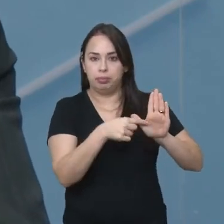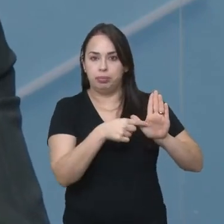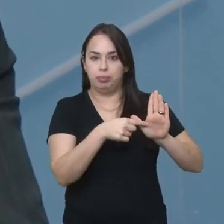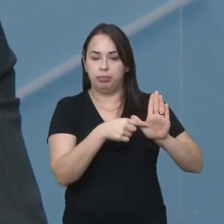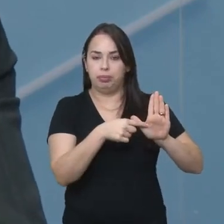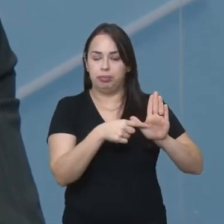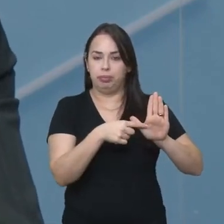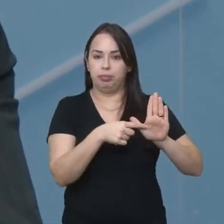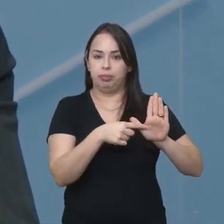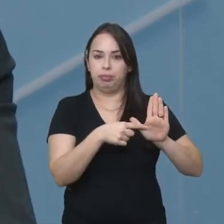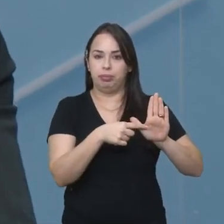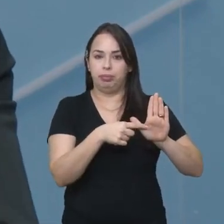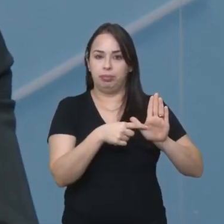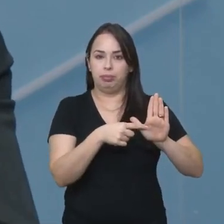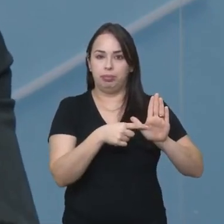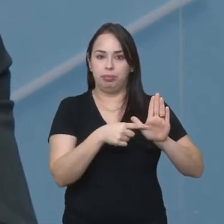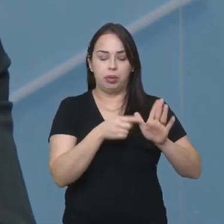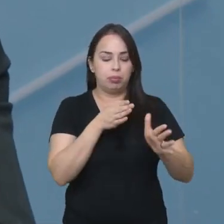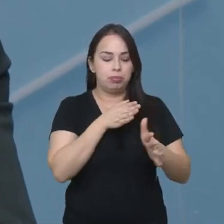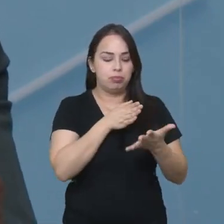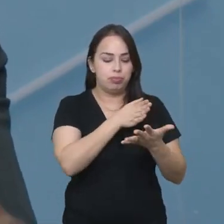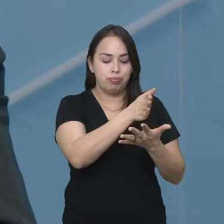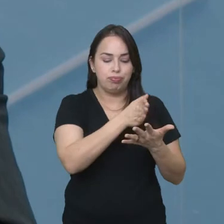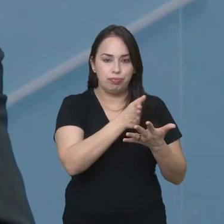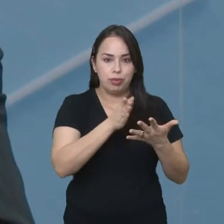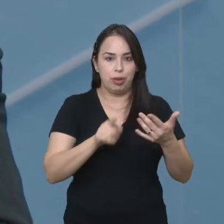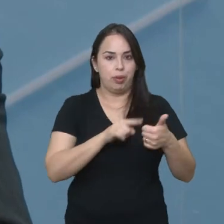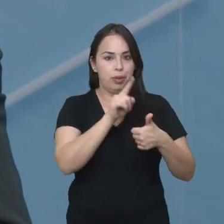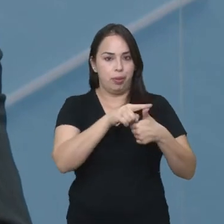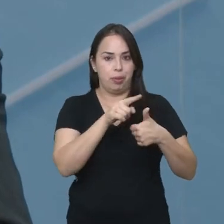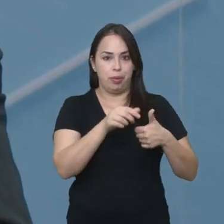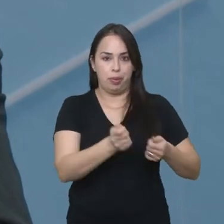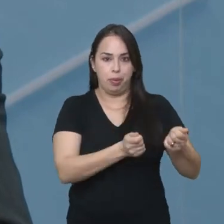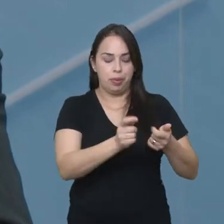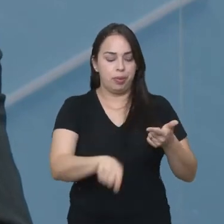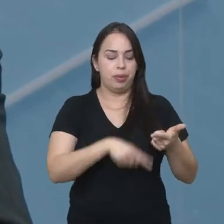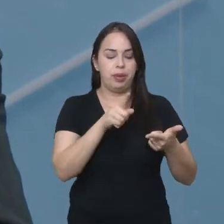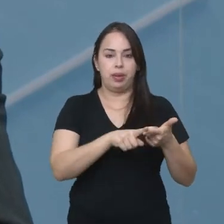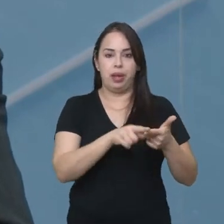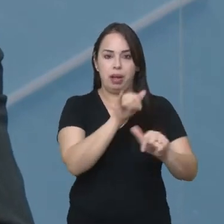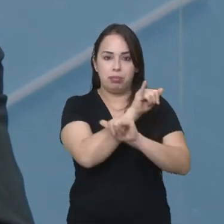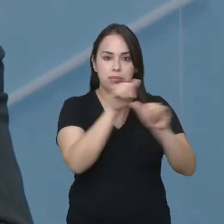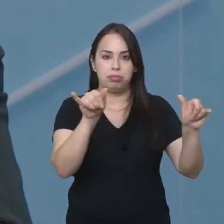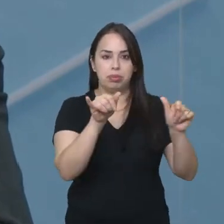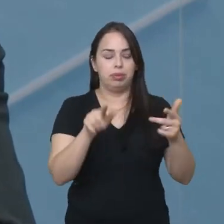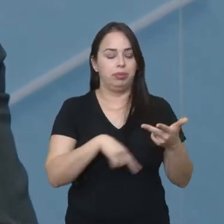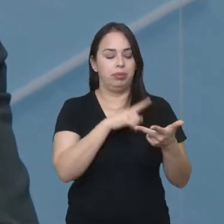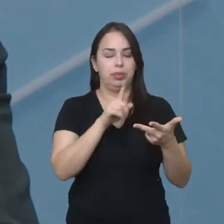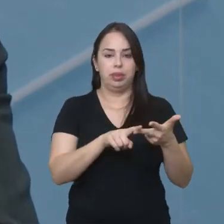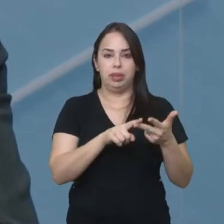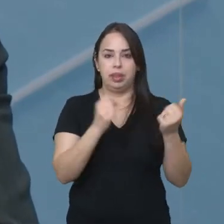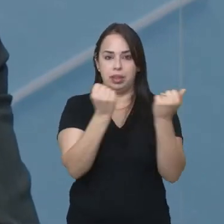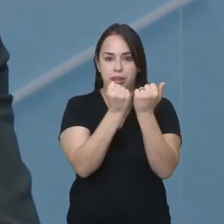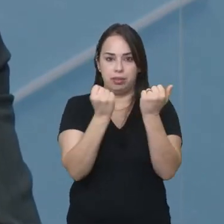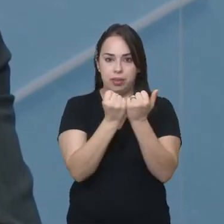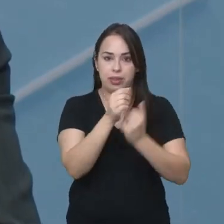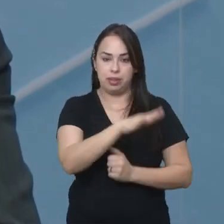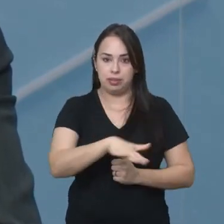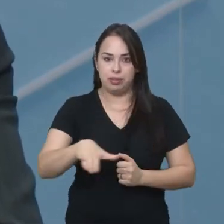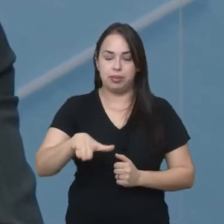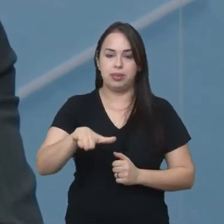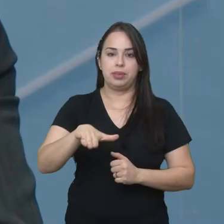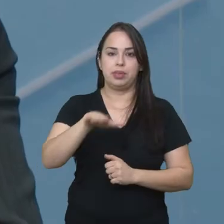o SEDECA tem como eixo de atuação o controle, a promoção e a defesa de